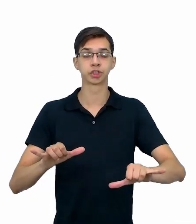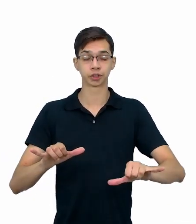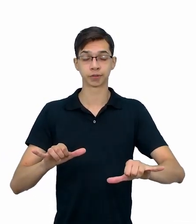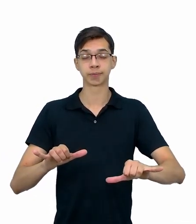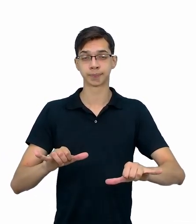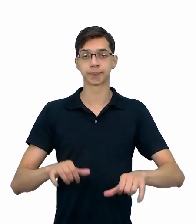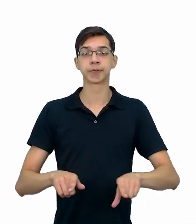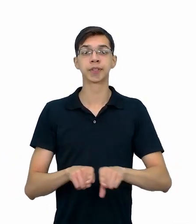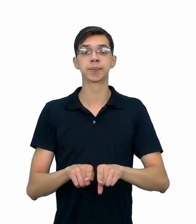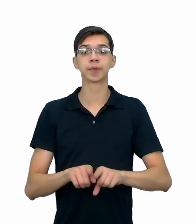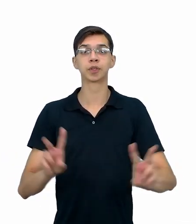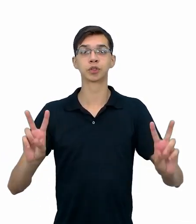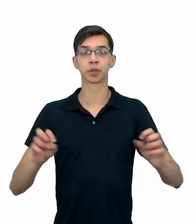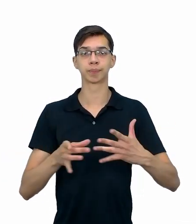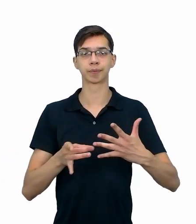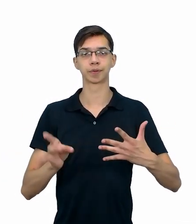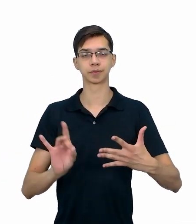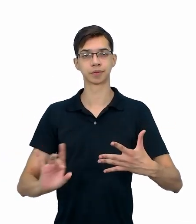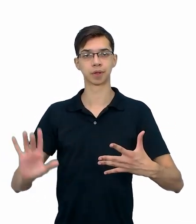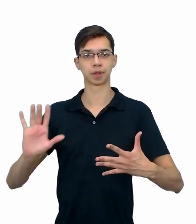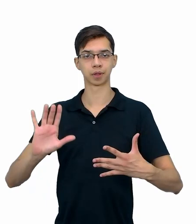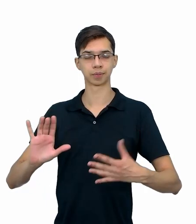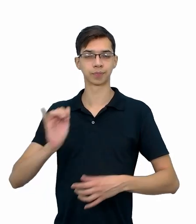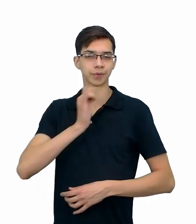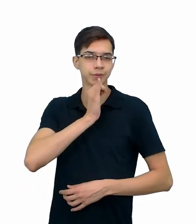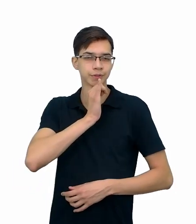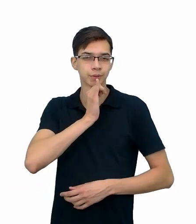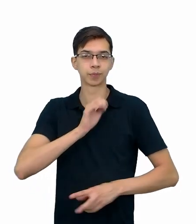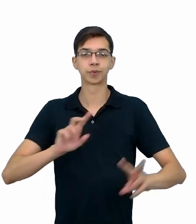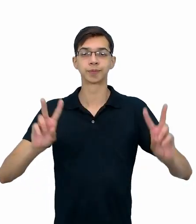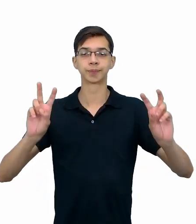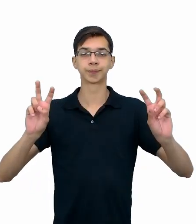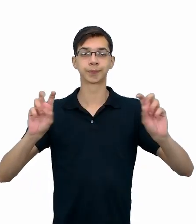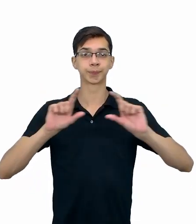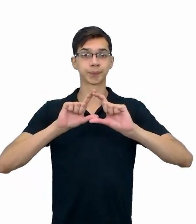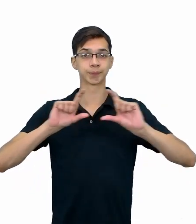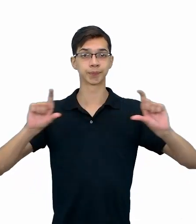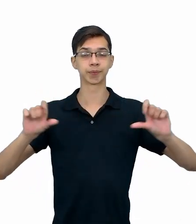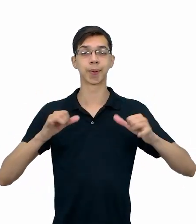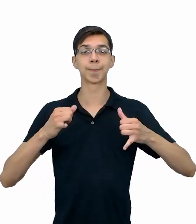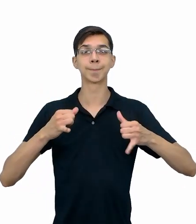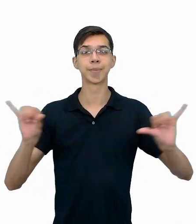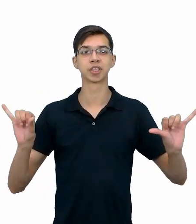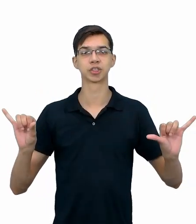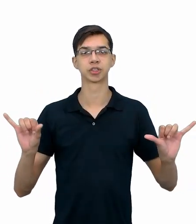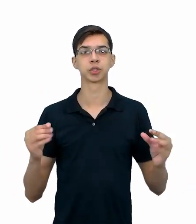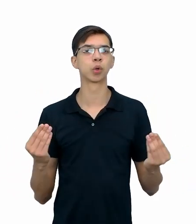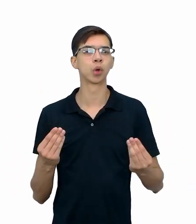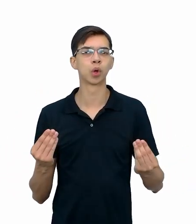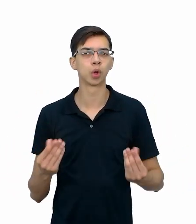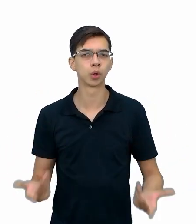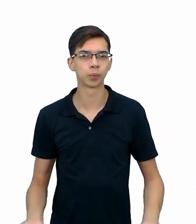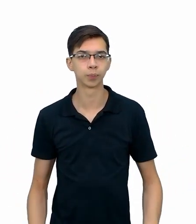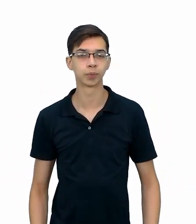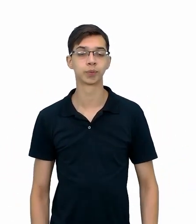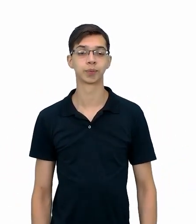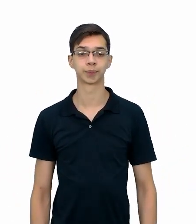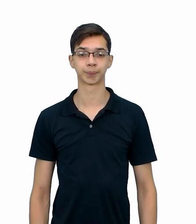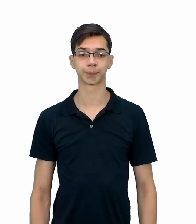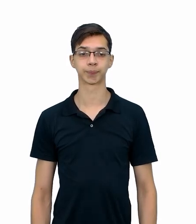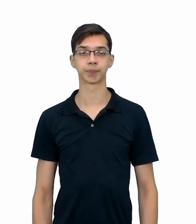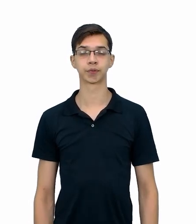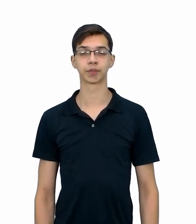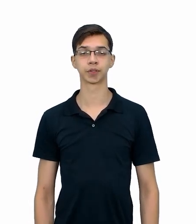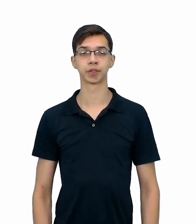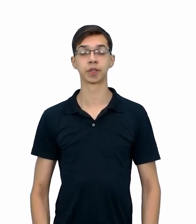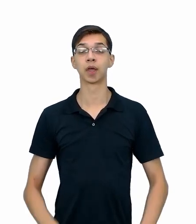aspectos semióticos, tá? O título da manchete, como que ele aparece, né? Ele aparece em caixa alta, ele aparece numa